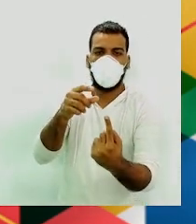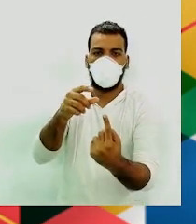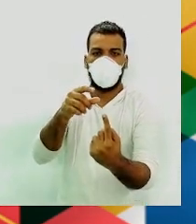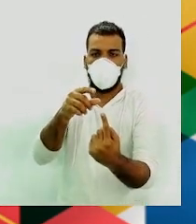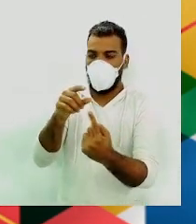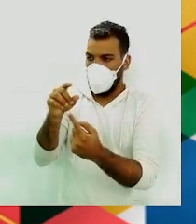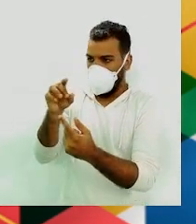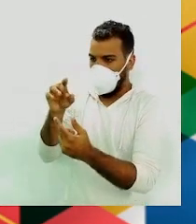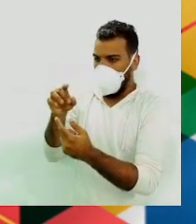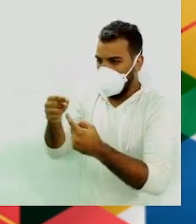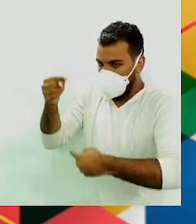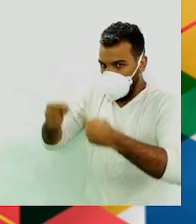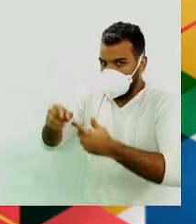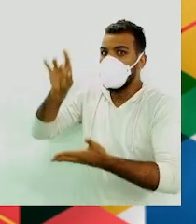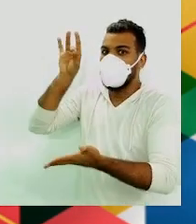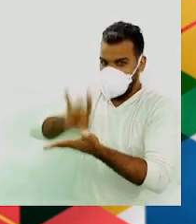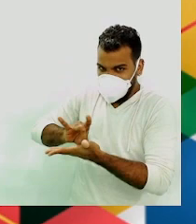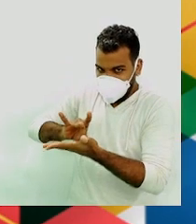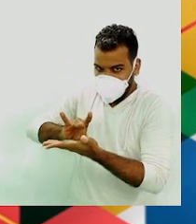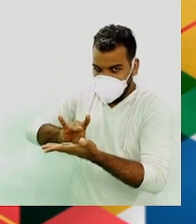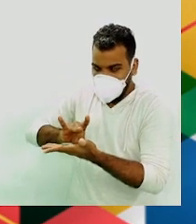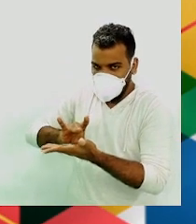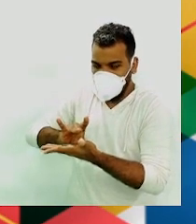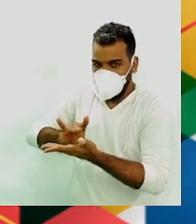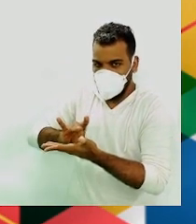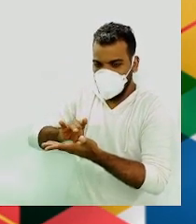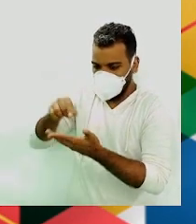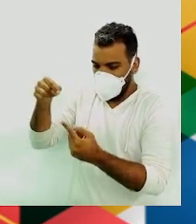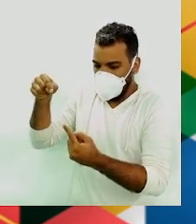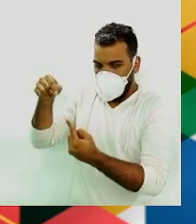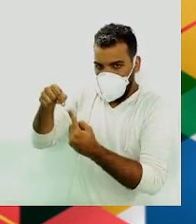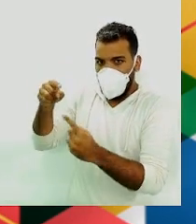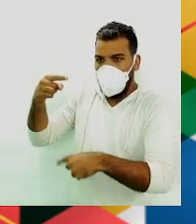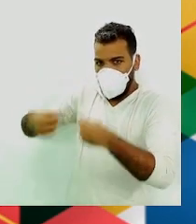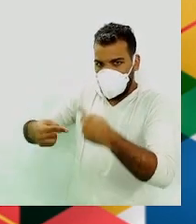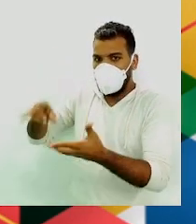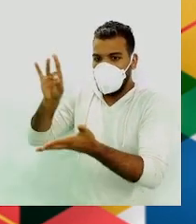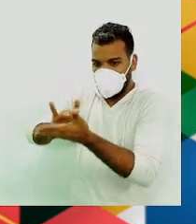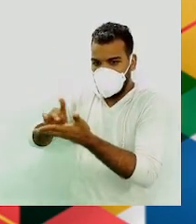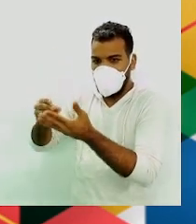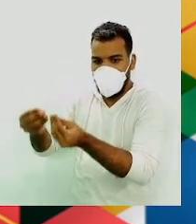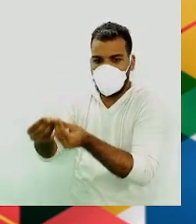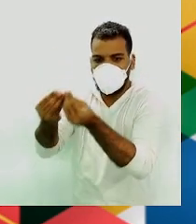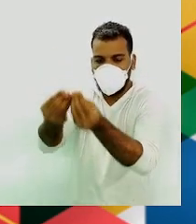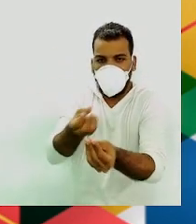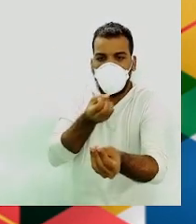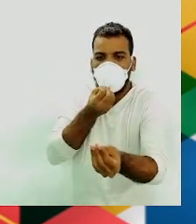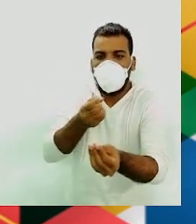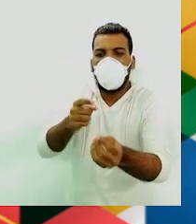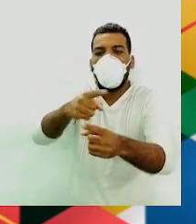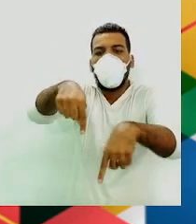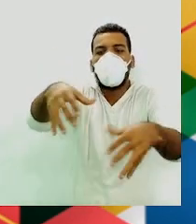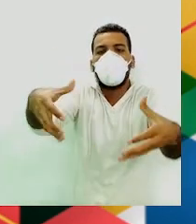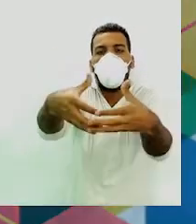a verdadeira política para o benefício de um grupo, de uma sociedade ou até mesmo de um